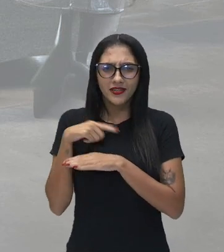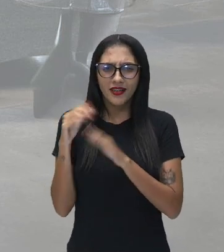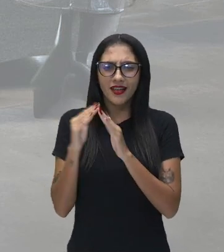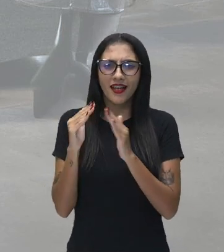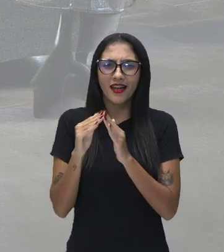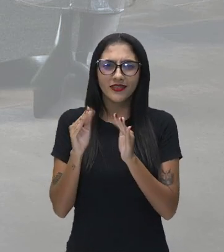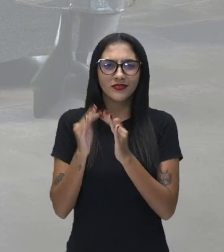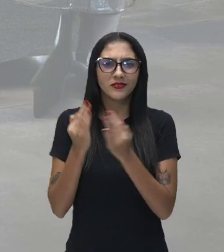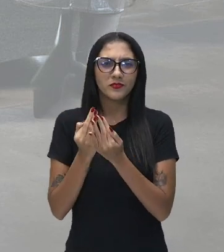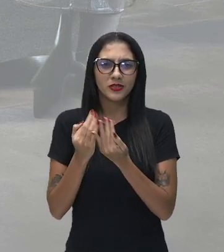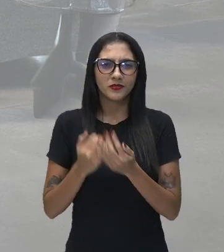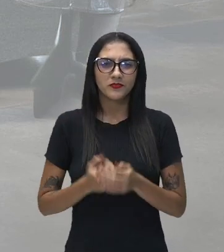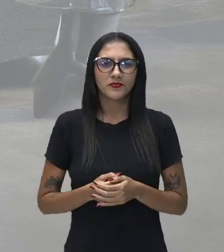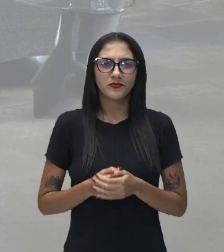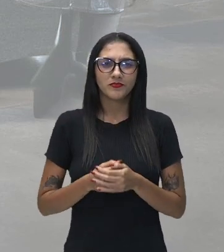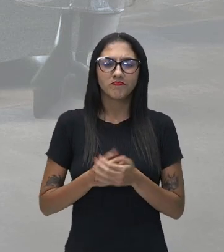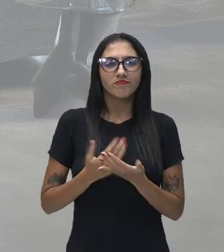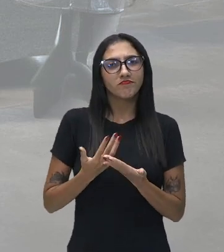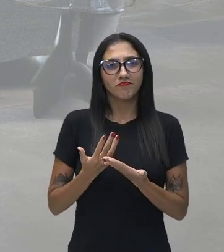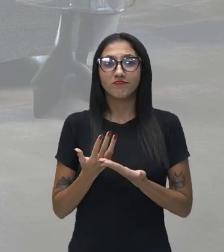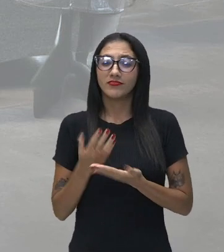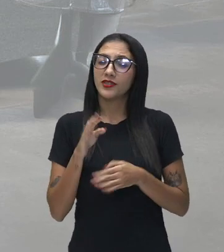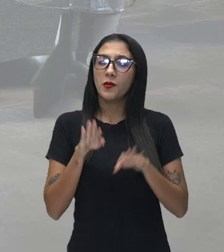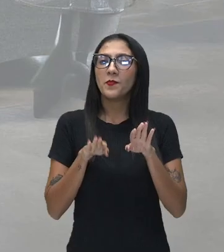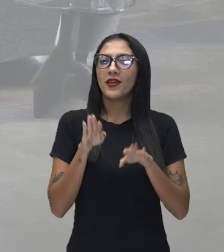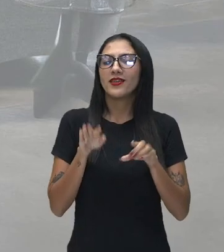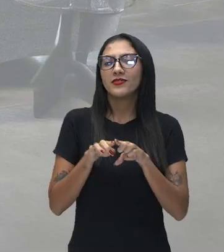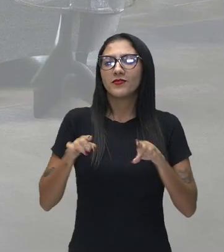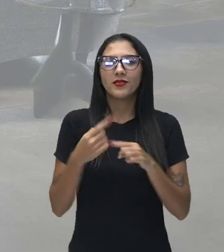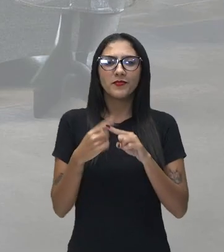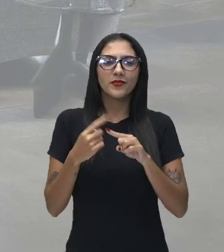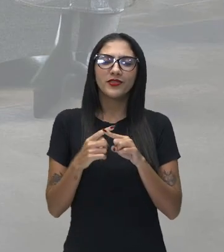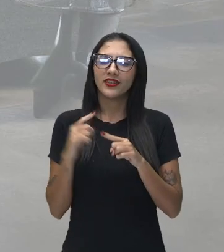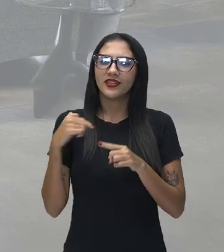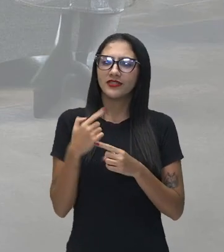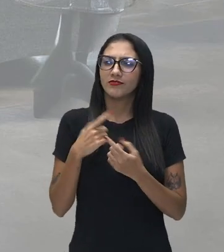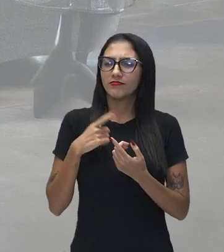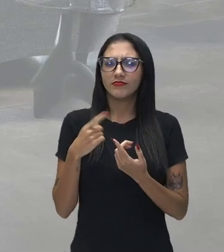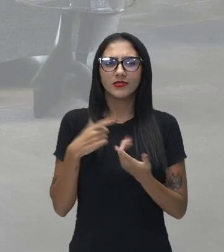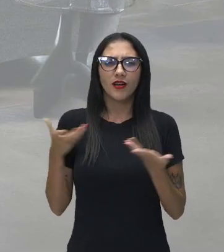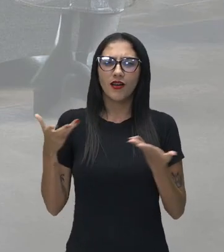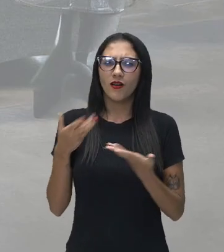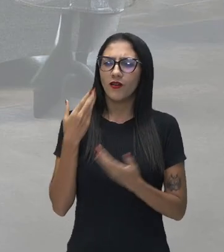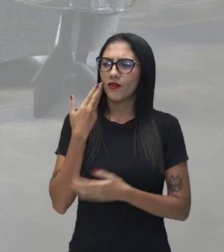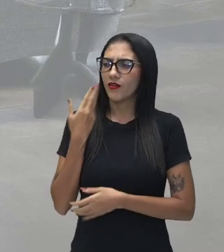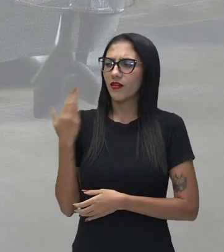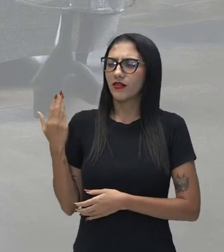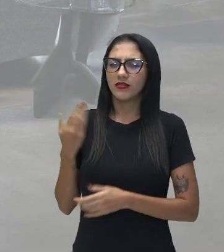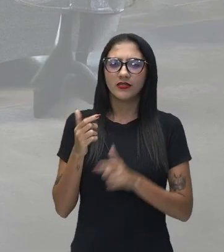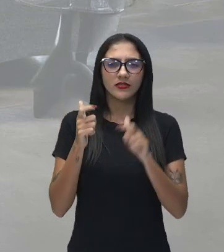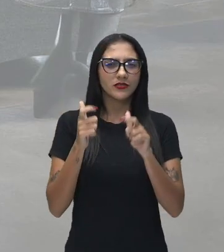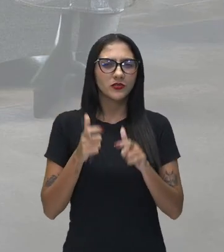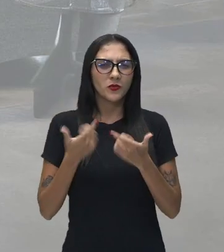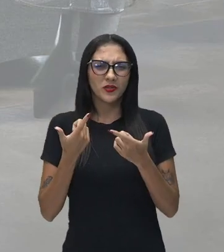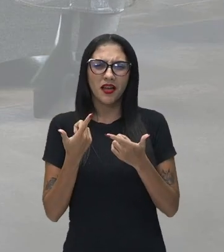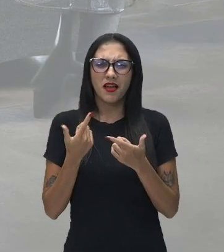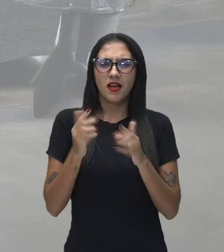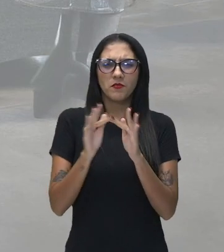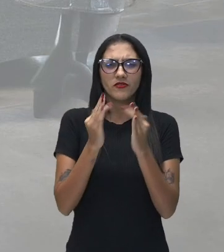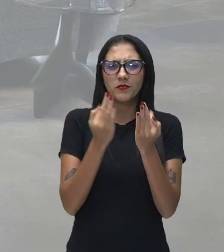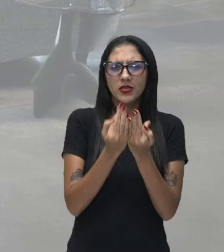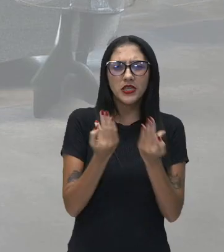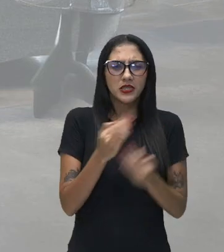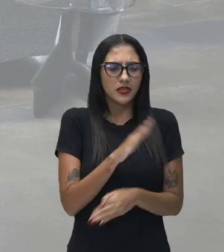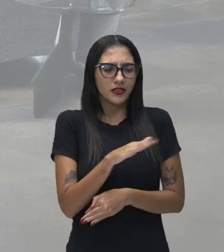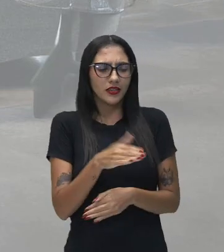professor? Sim e não, né? Mas por que nós estamos ambientados aqui com essa família, com os filhos brincando ali no